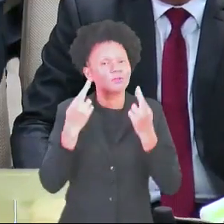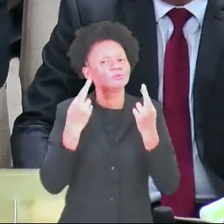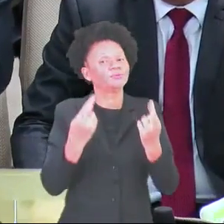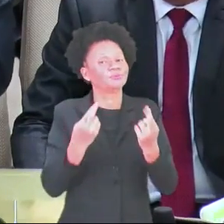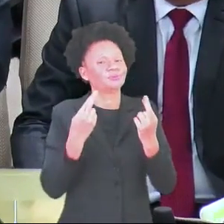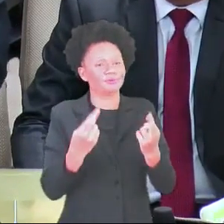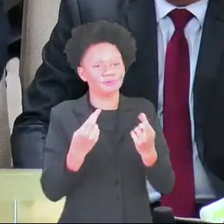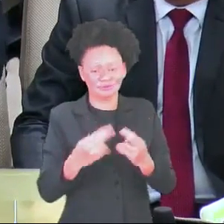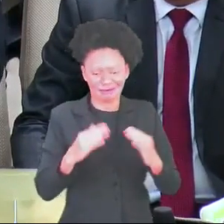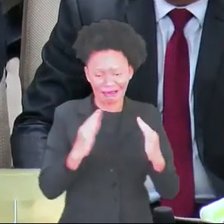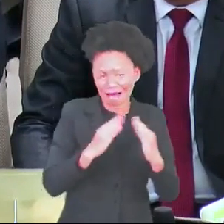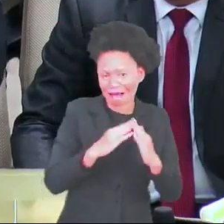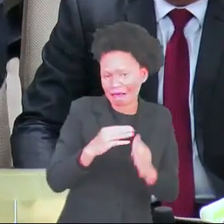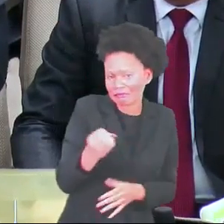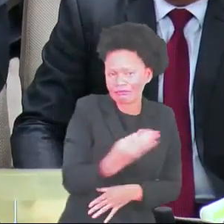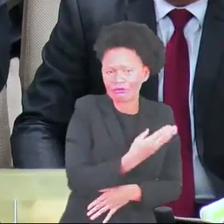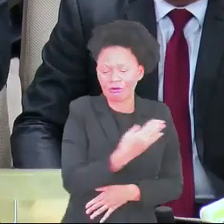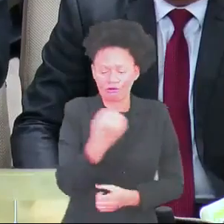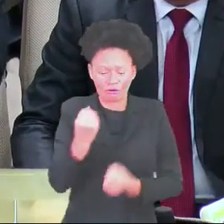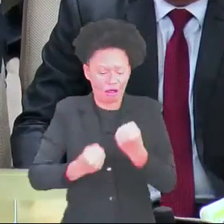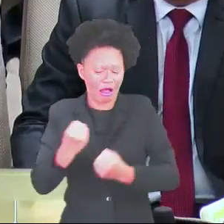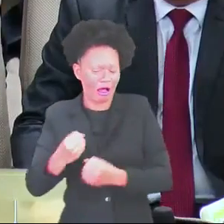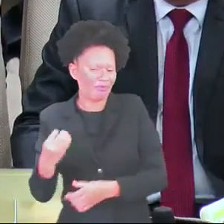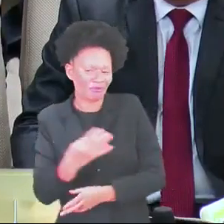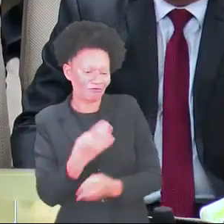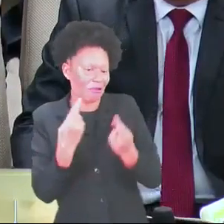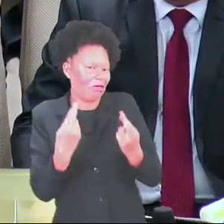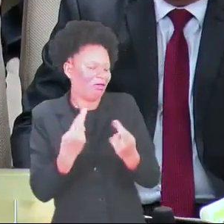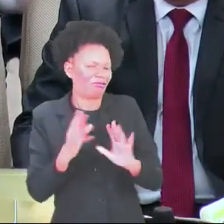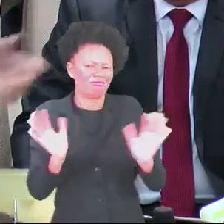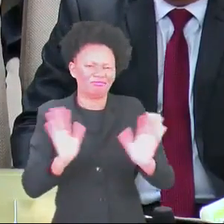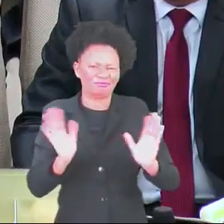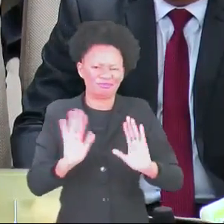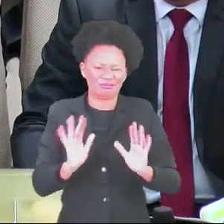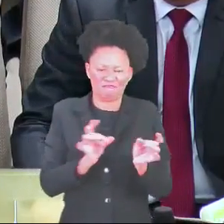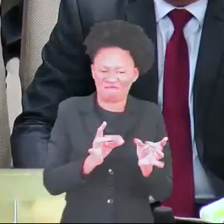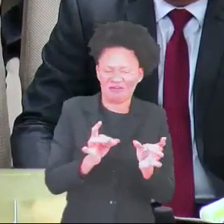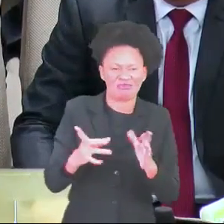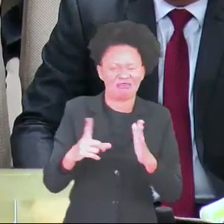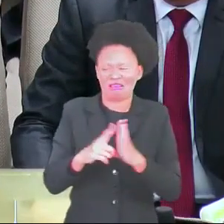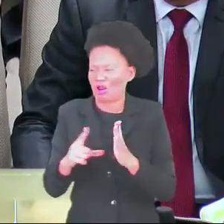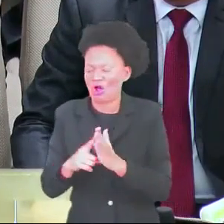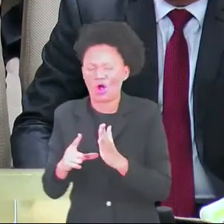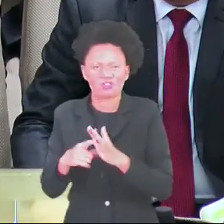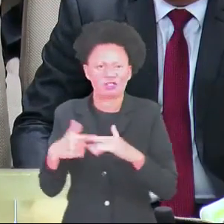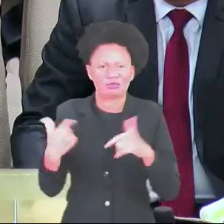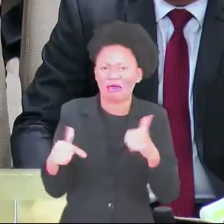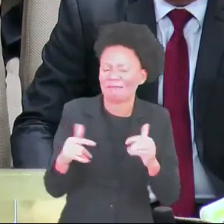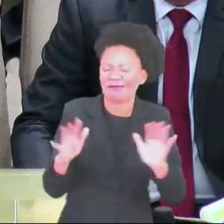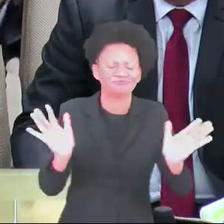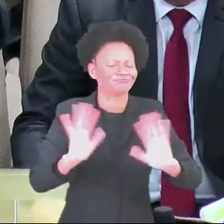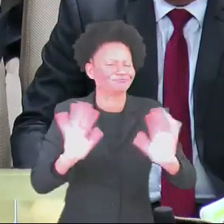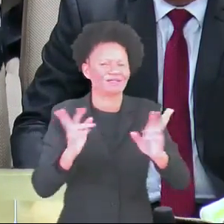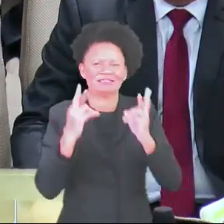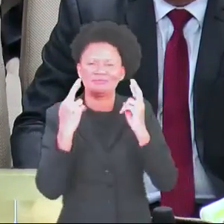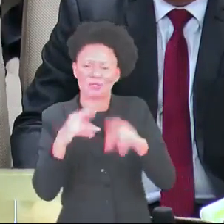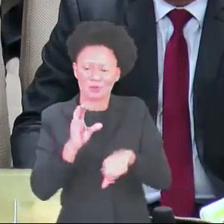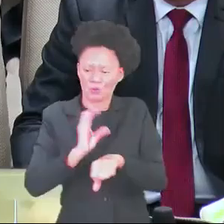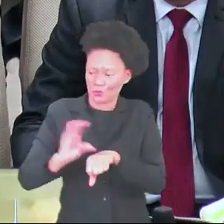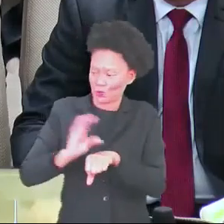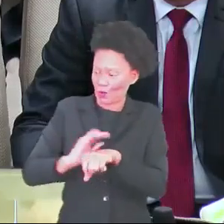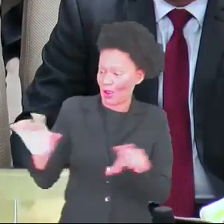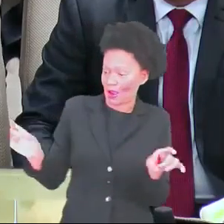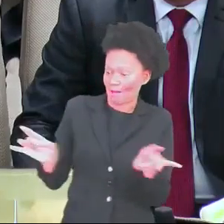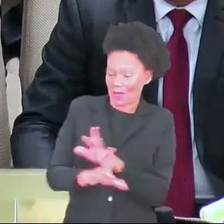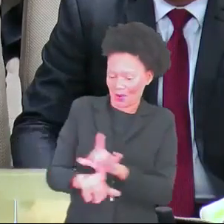está na casa nova, no carro novo. A nossa esperança não está no comércio, no emprego. A nossa esperança não está no curso que nós acabamos